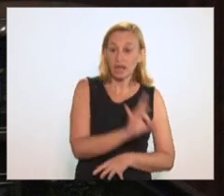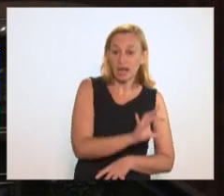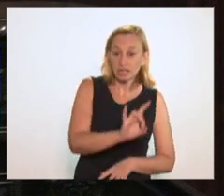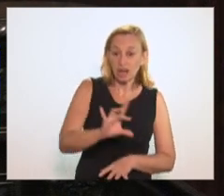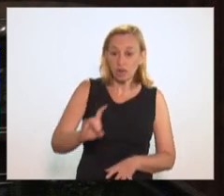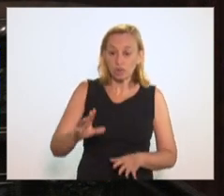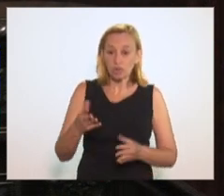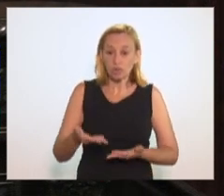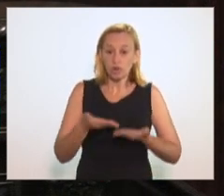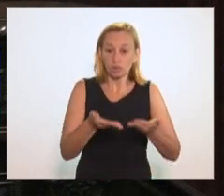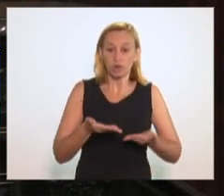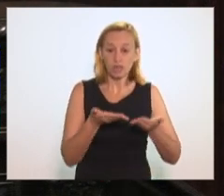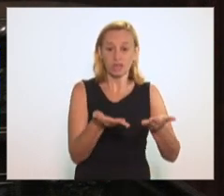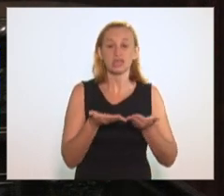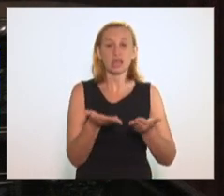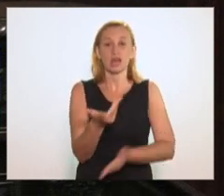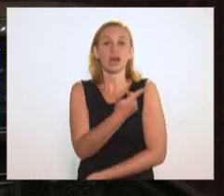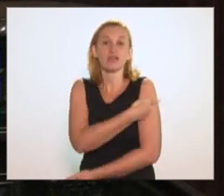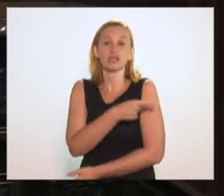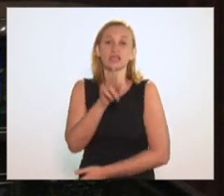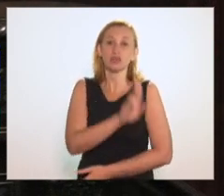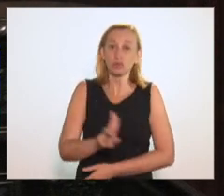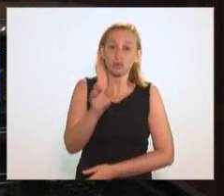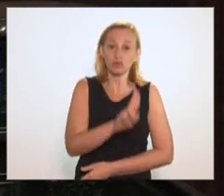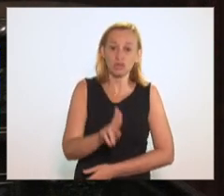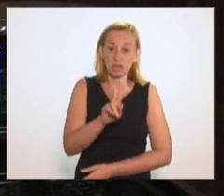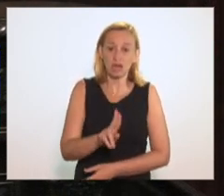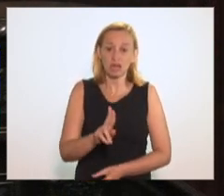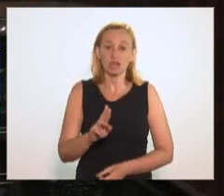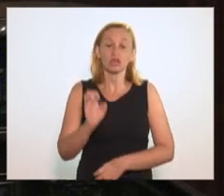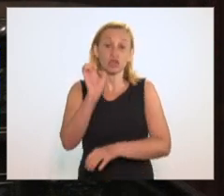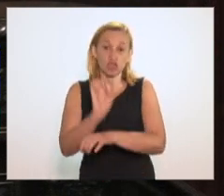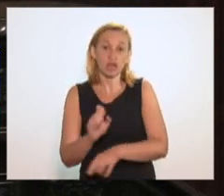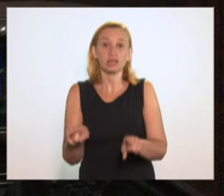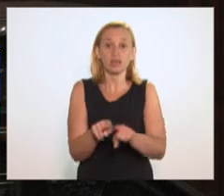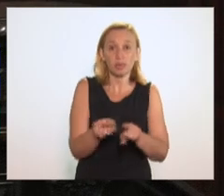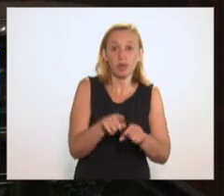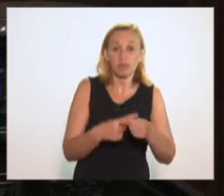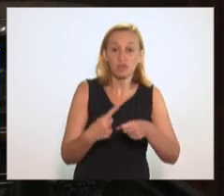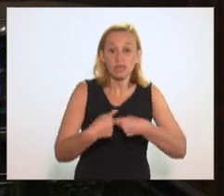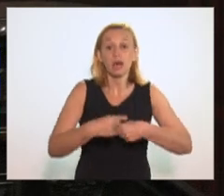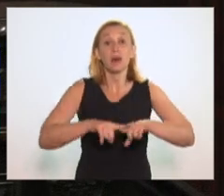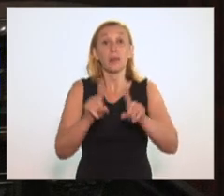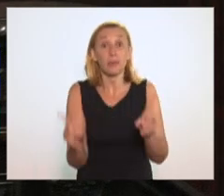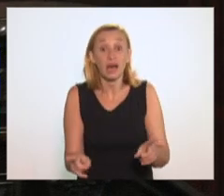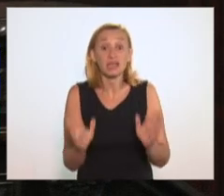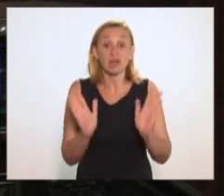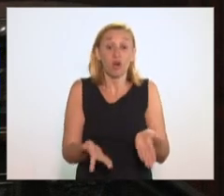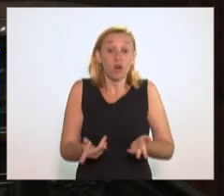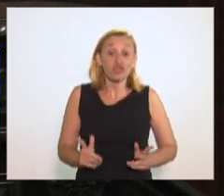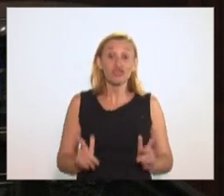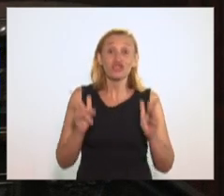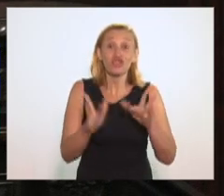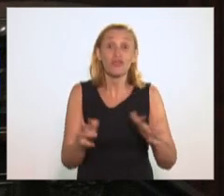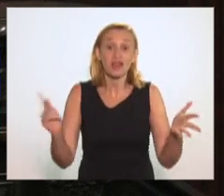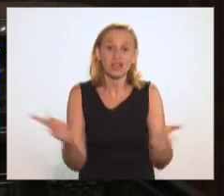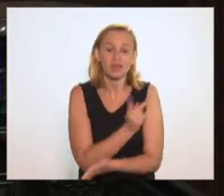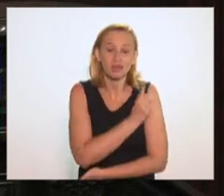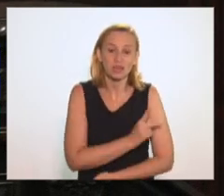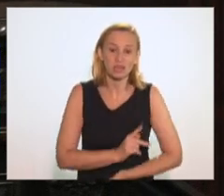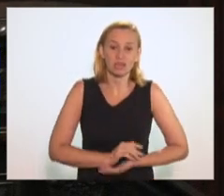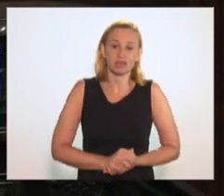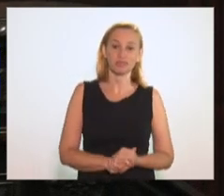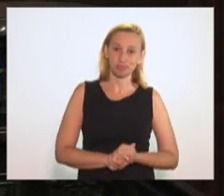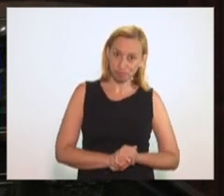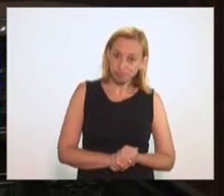vacinas que vão ser utilizadas nos estados e municípios. Mas, dessa vez, aconteceu diferente. Tem um quadro de